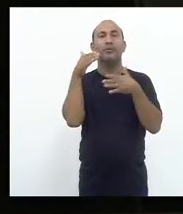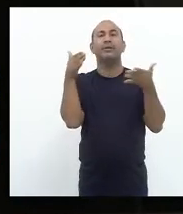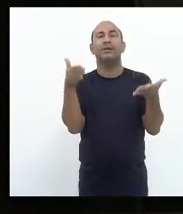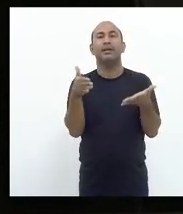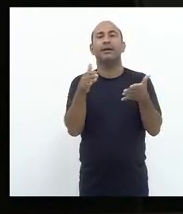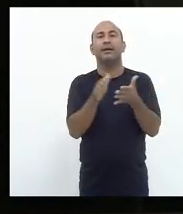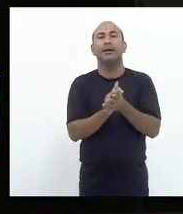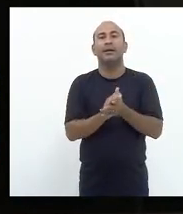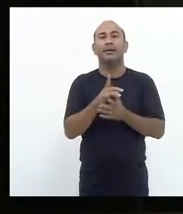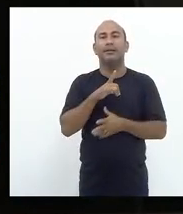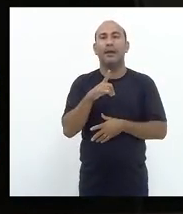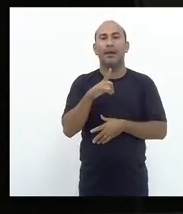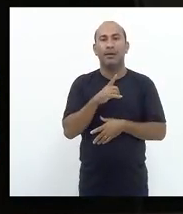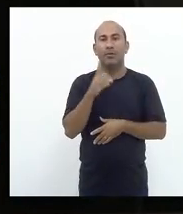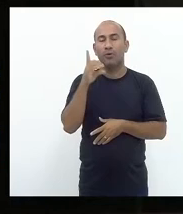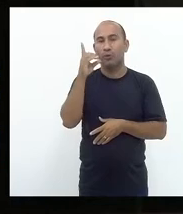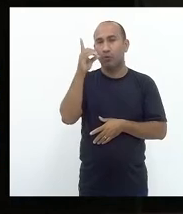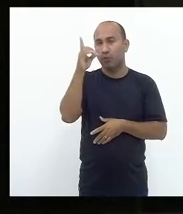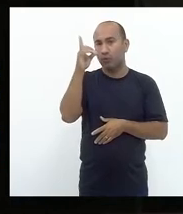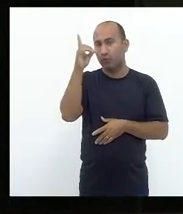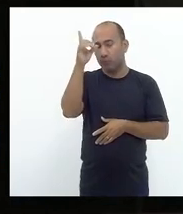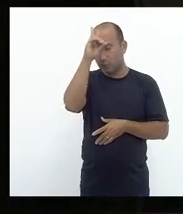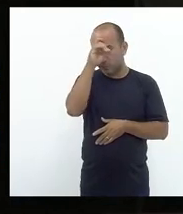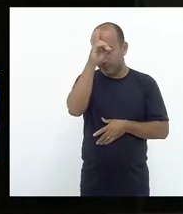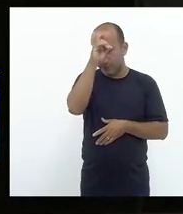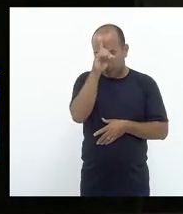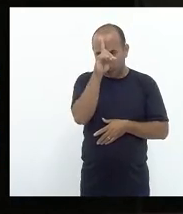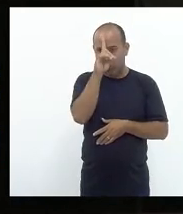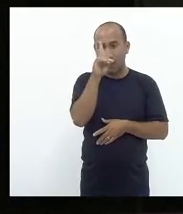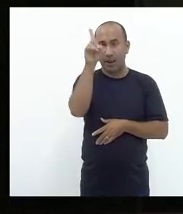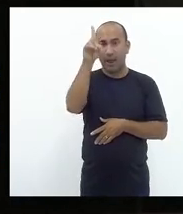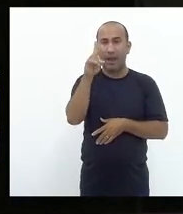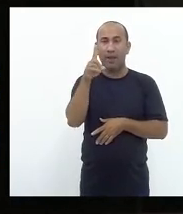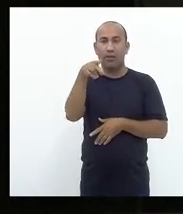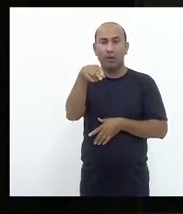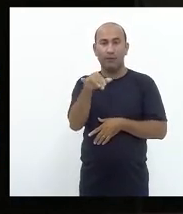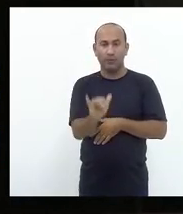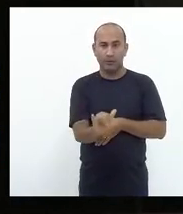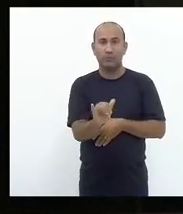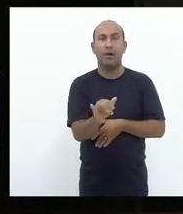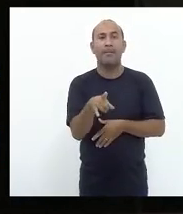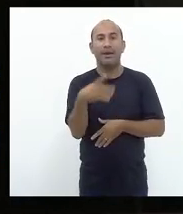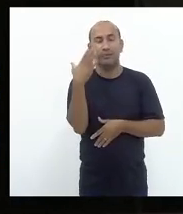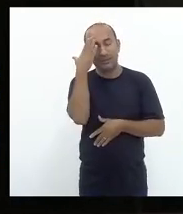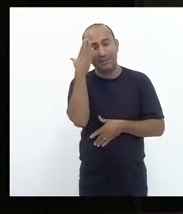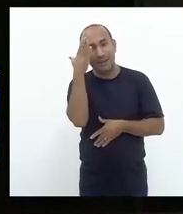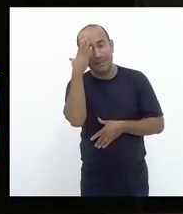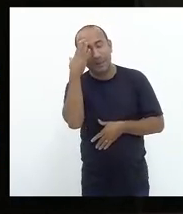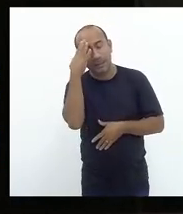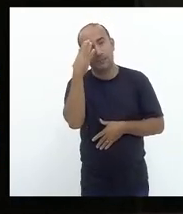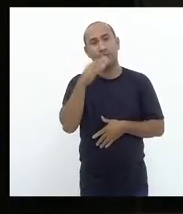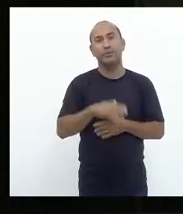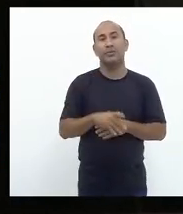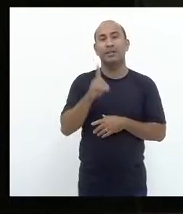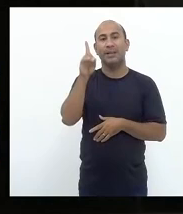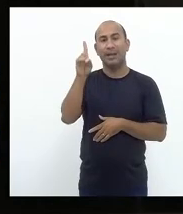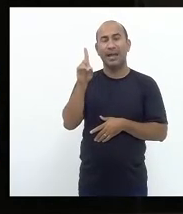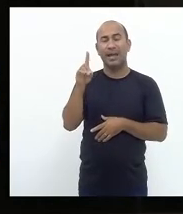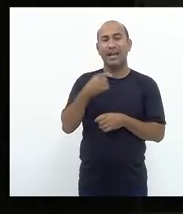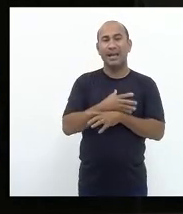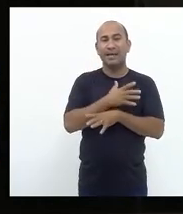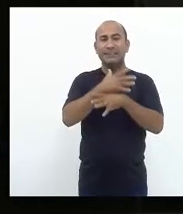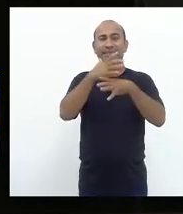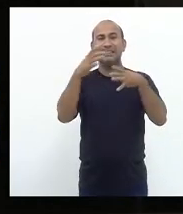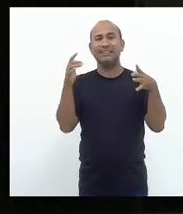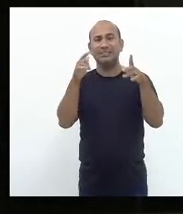Baixada é o Hospital da Posse, em Nova Iguaçu. Mas sabemos que a sua demanda ela é gigantesca